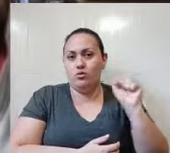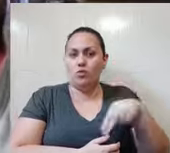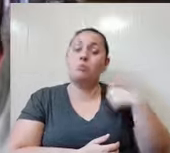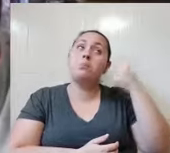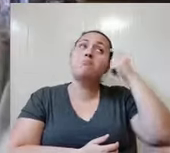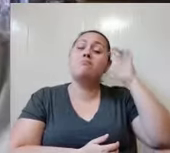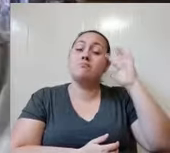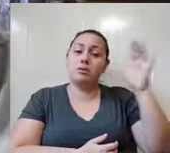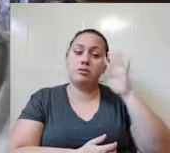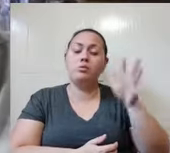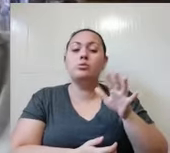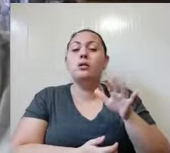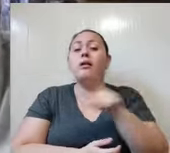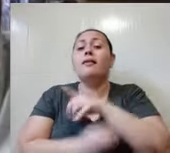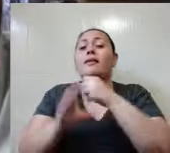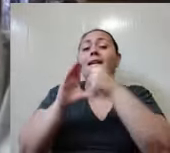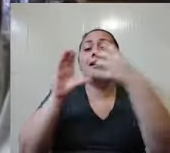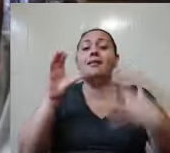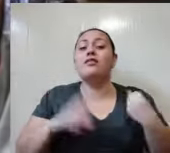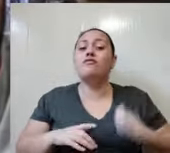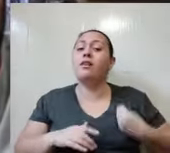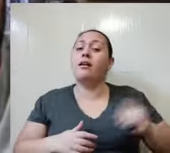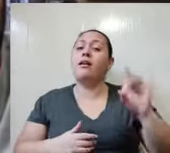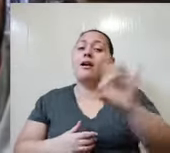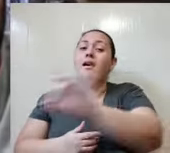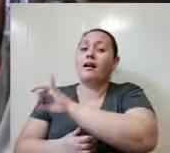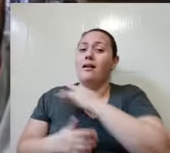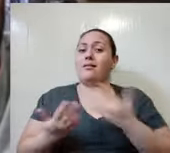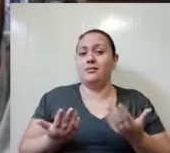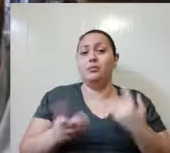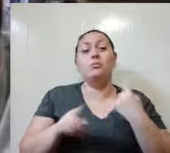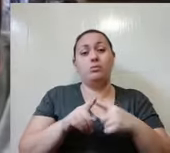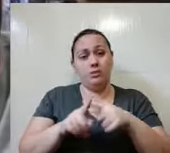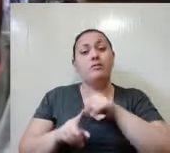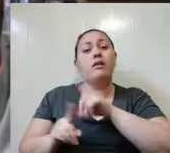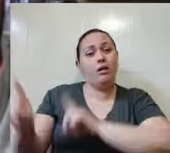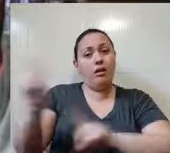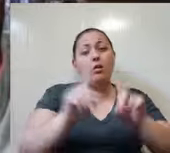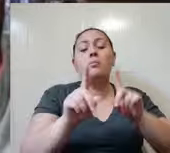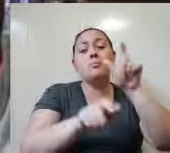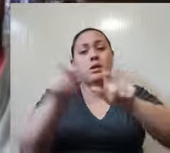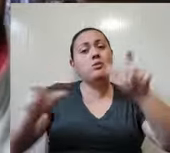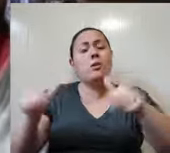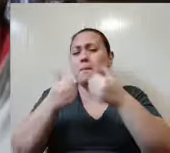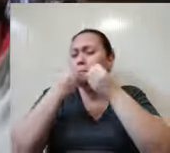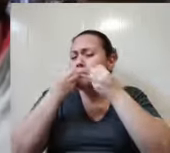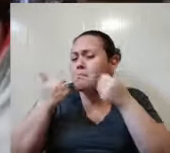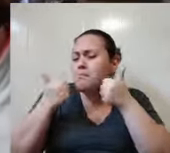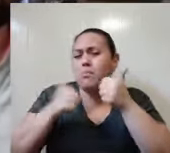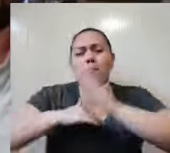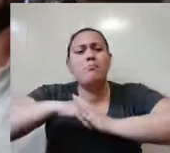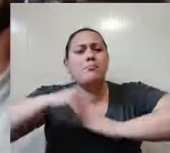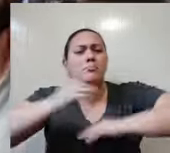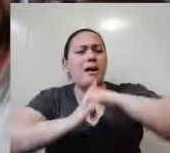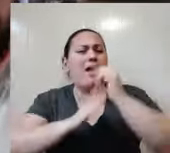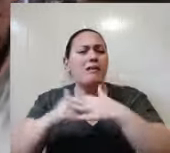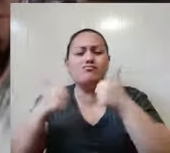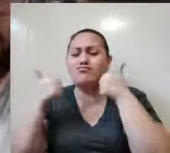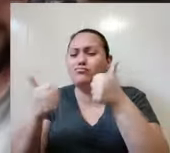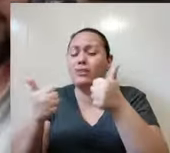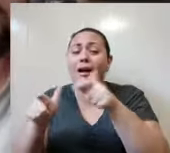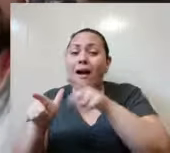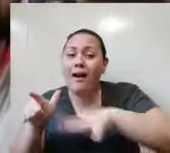com os aspectos, assim, da vida de cada um, né? Tem pessoas que são muito boas em algumas coisas e não são